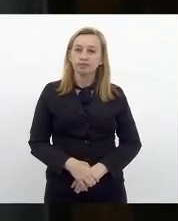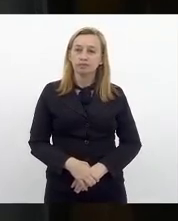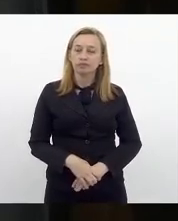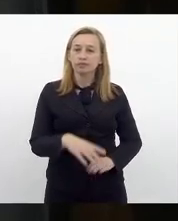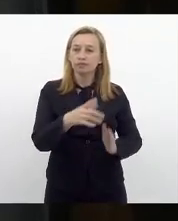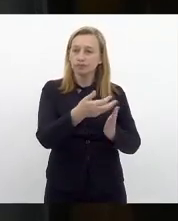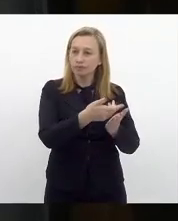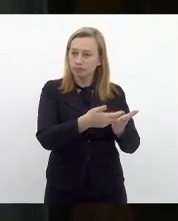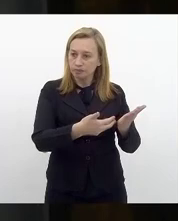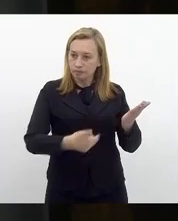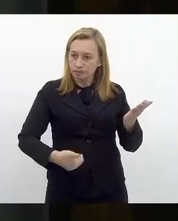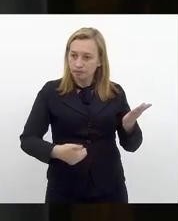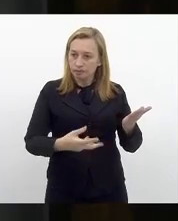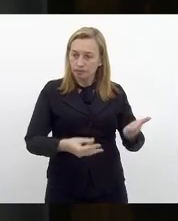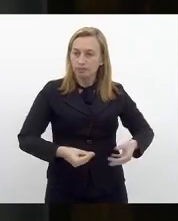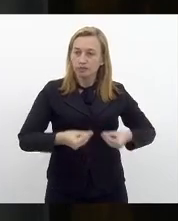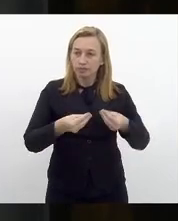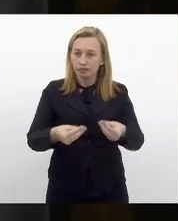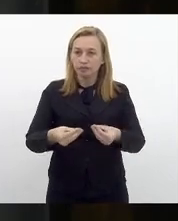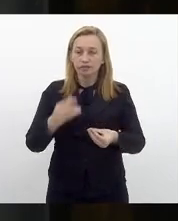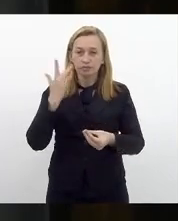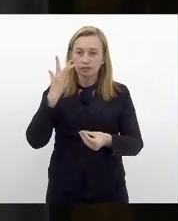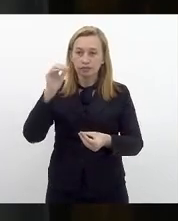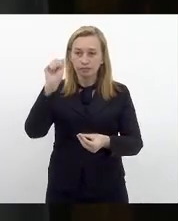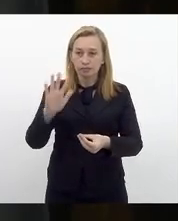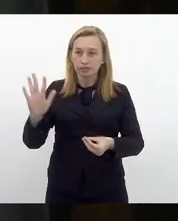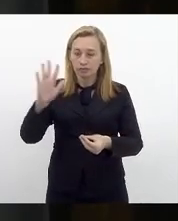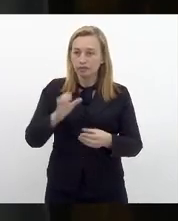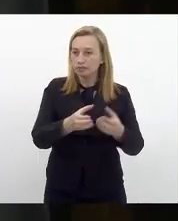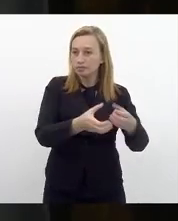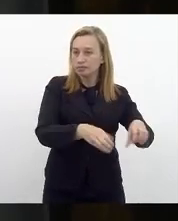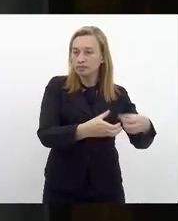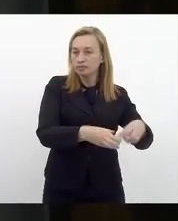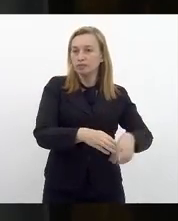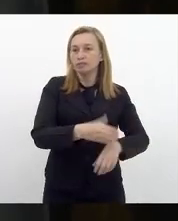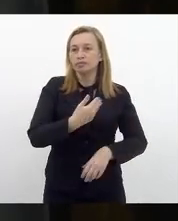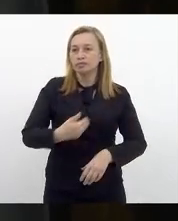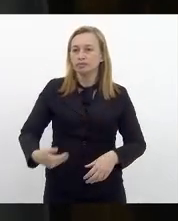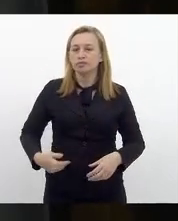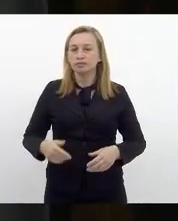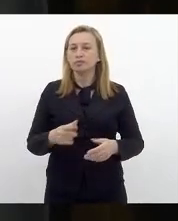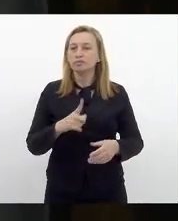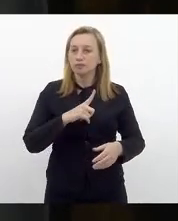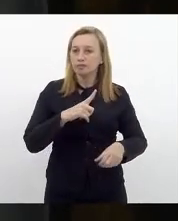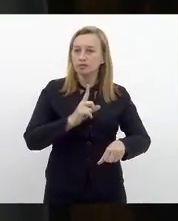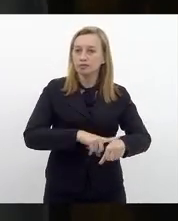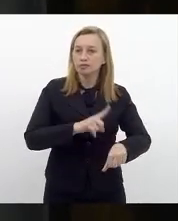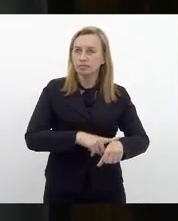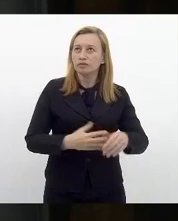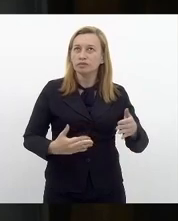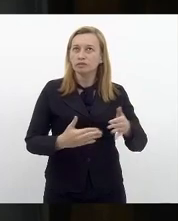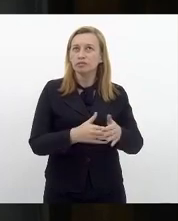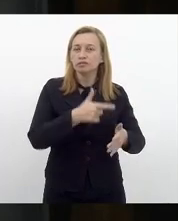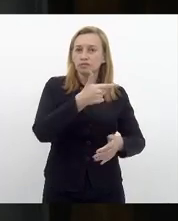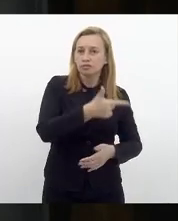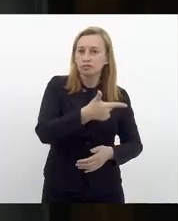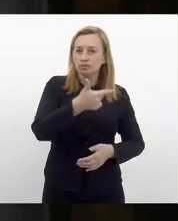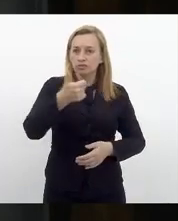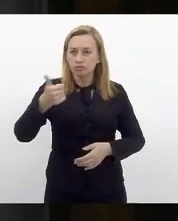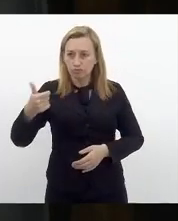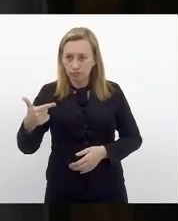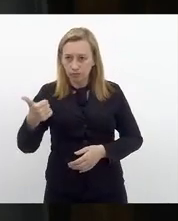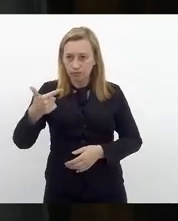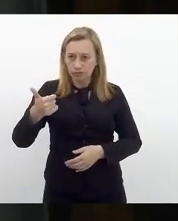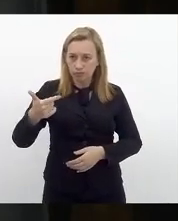lista de ressalvas que foi entregue ao Tesouro Nacional concurso público e ele tem validade até 2022